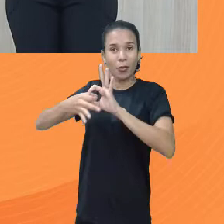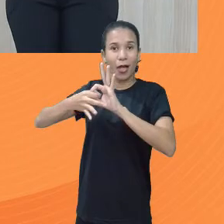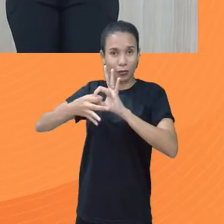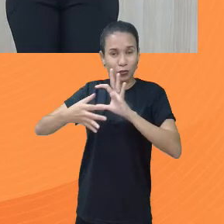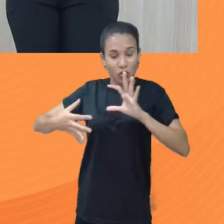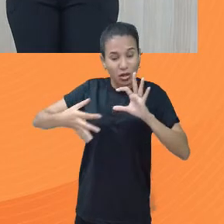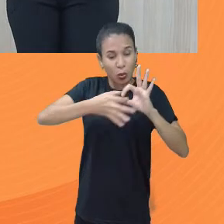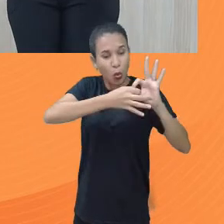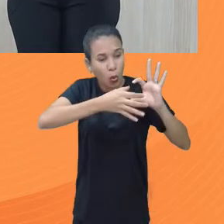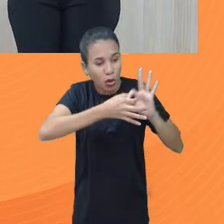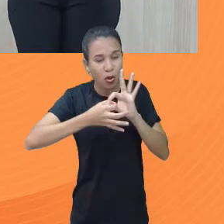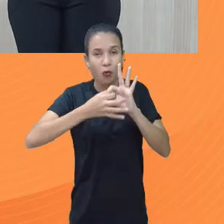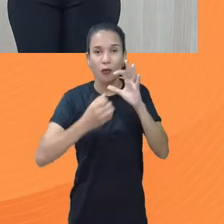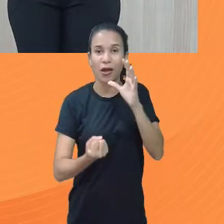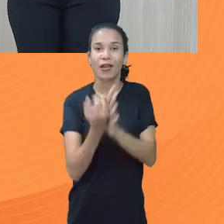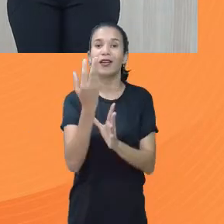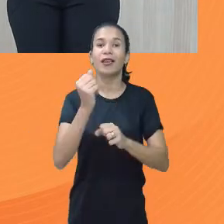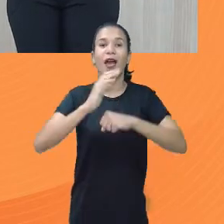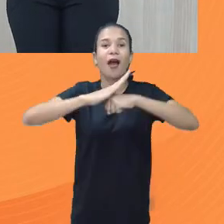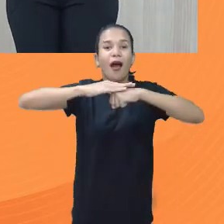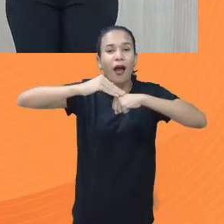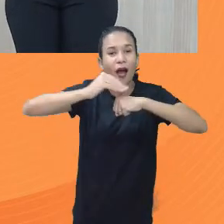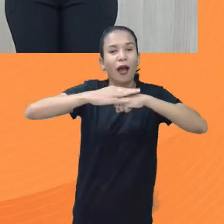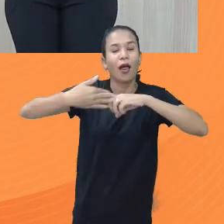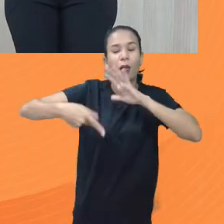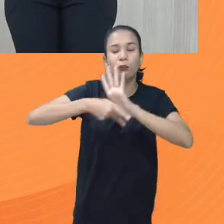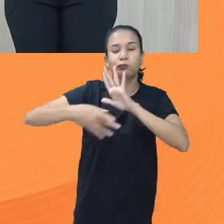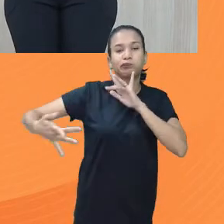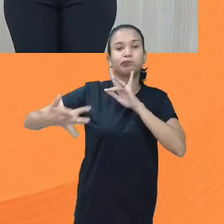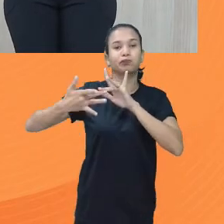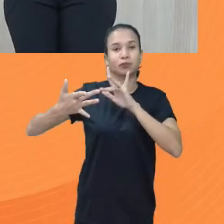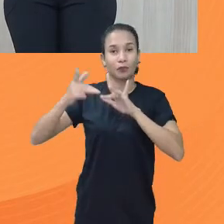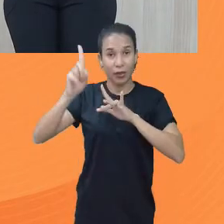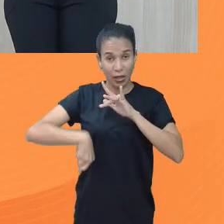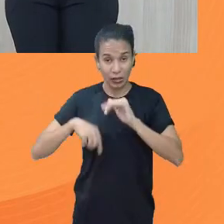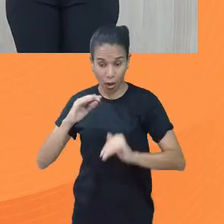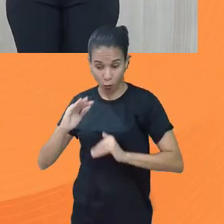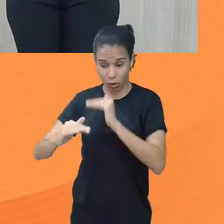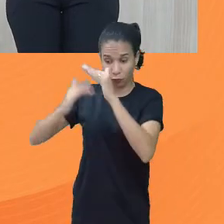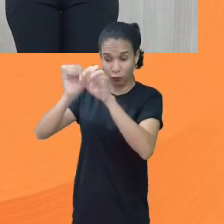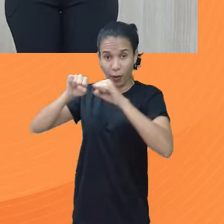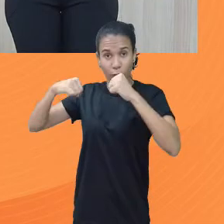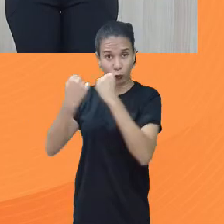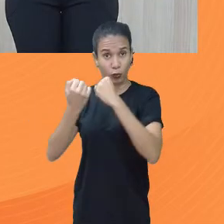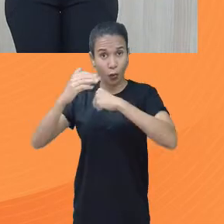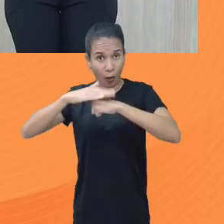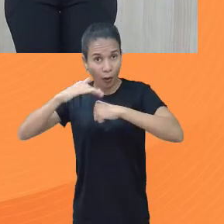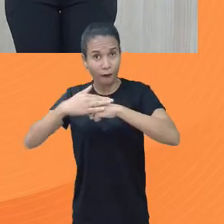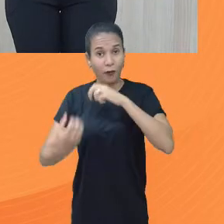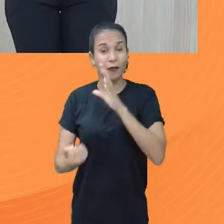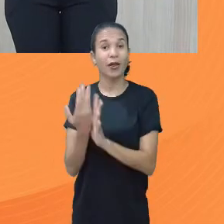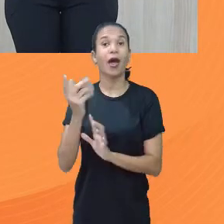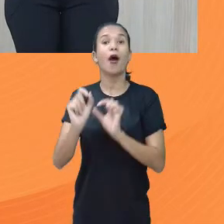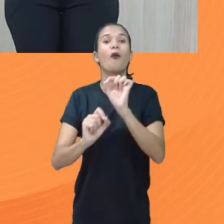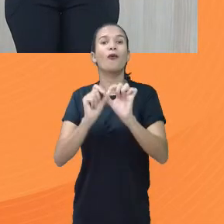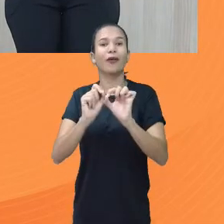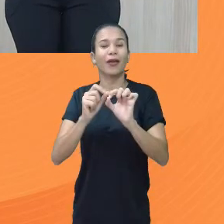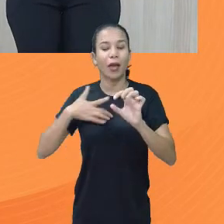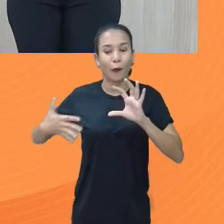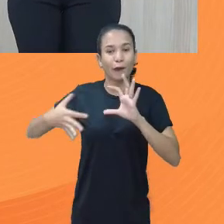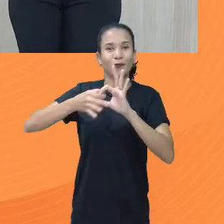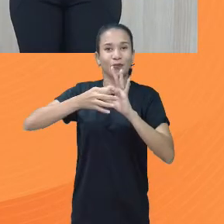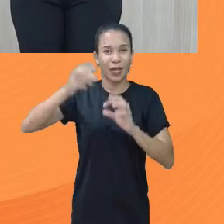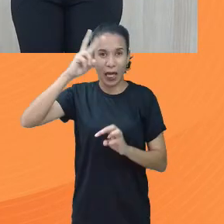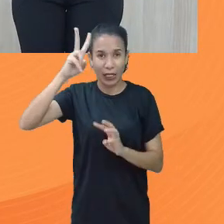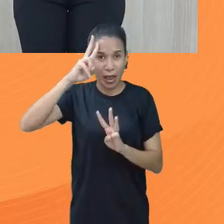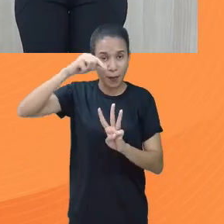né? Criar afetos. Quando a gente fala de desenvolvimento socioafetivo e criar vínculo, lembra que a gente falou da tríade